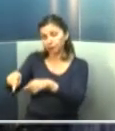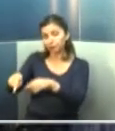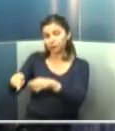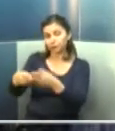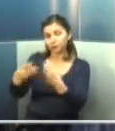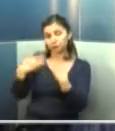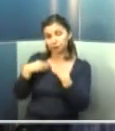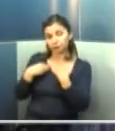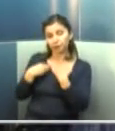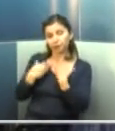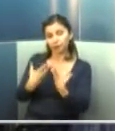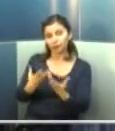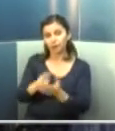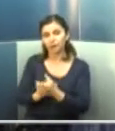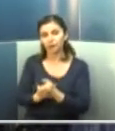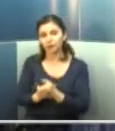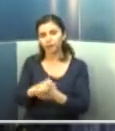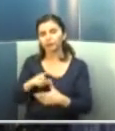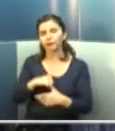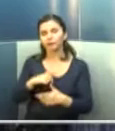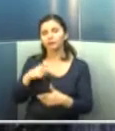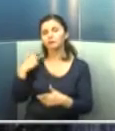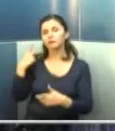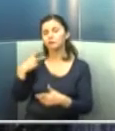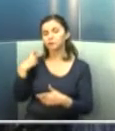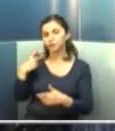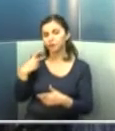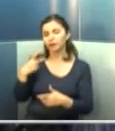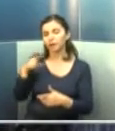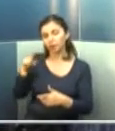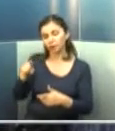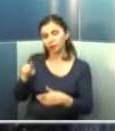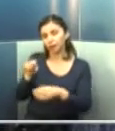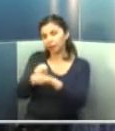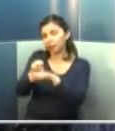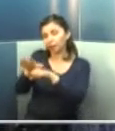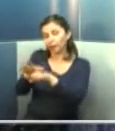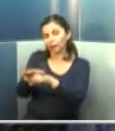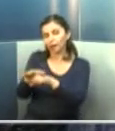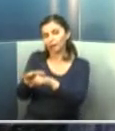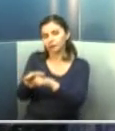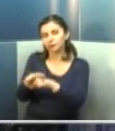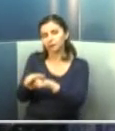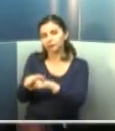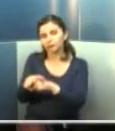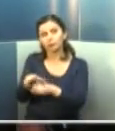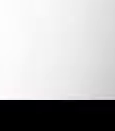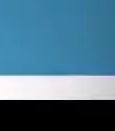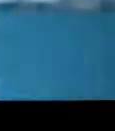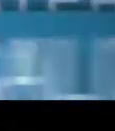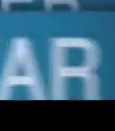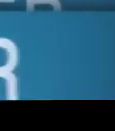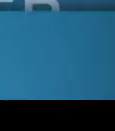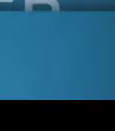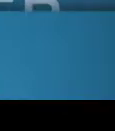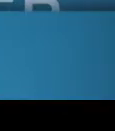prá nós temos vereador aqui é uma bandeira dele quem sabe a gente consegue ver nuno pós-lançamento ok